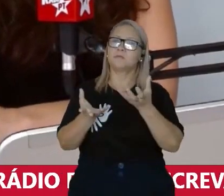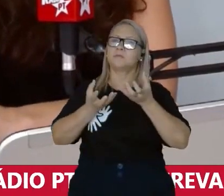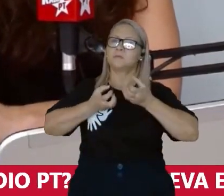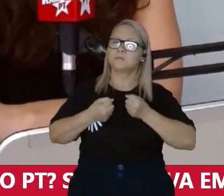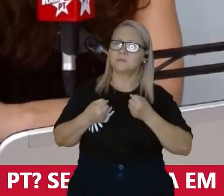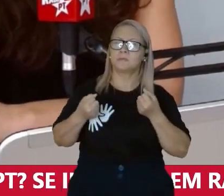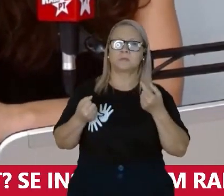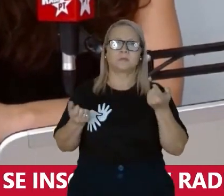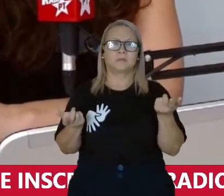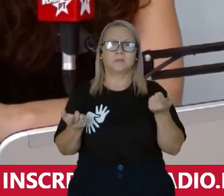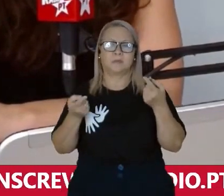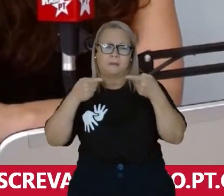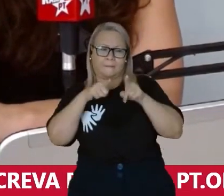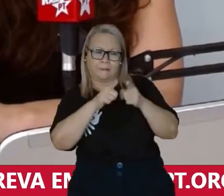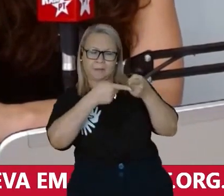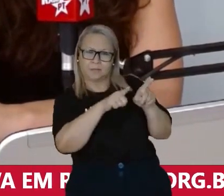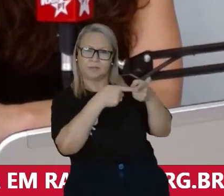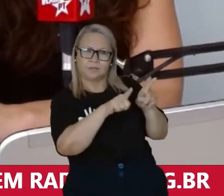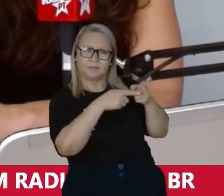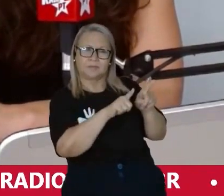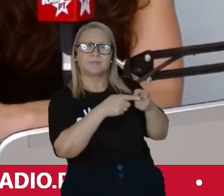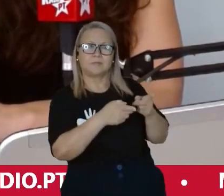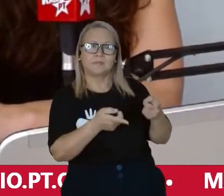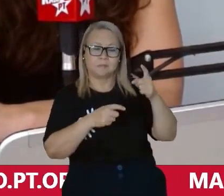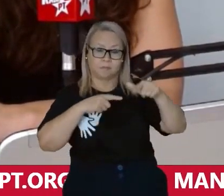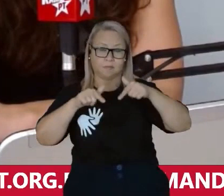de intimidação da Polícia Federal pelo trabalho?